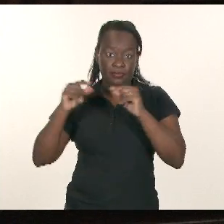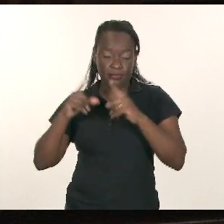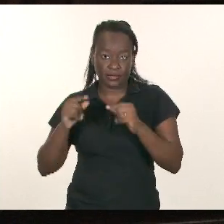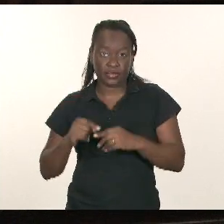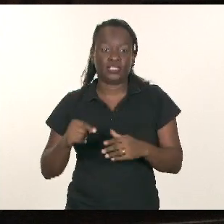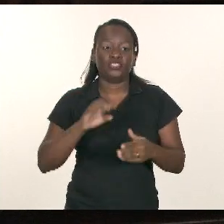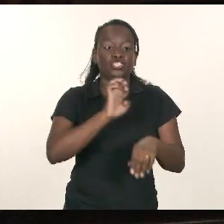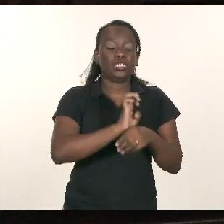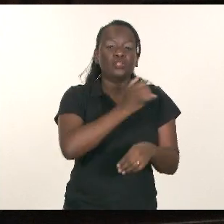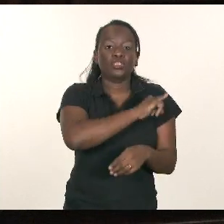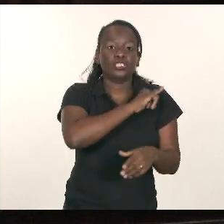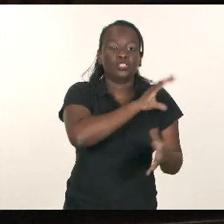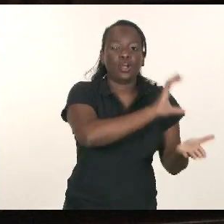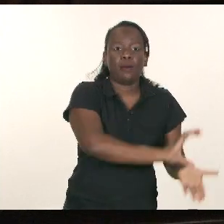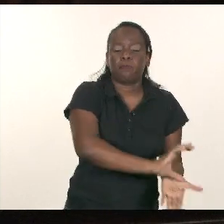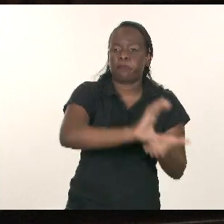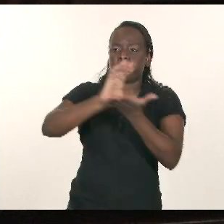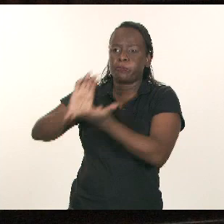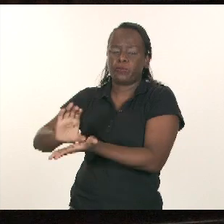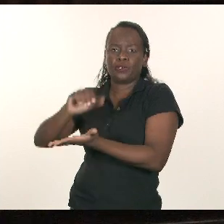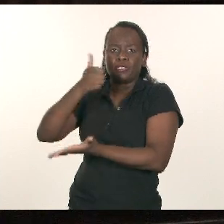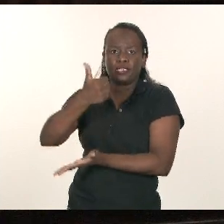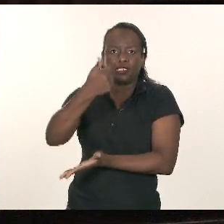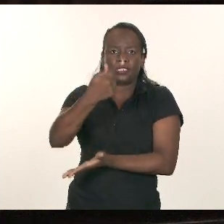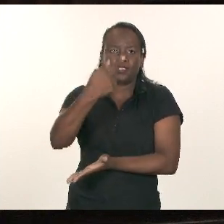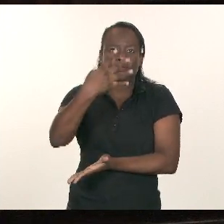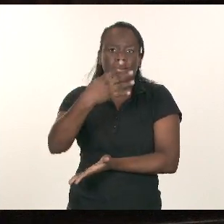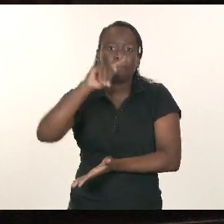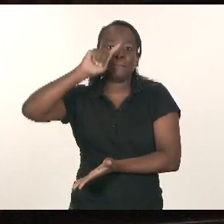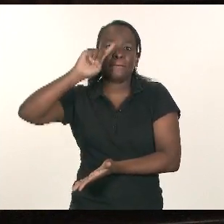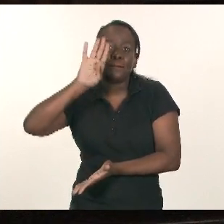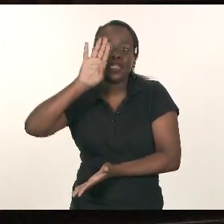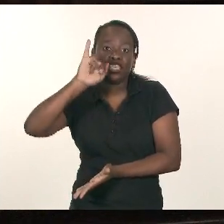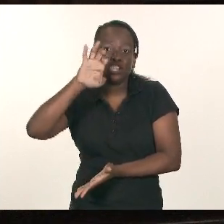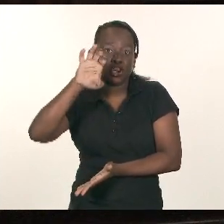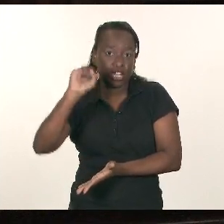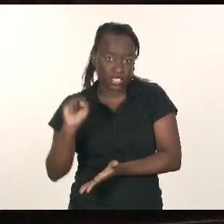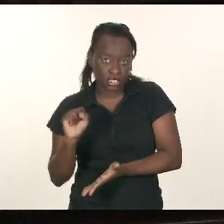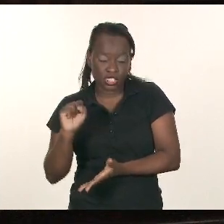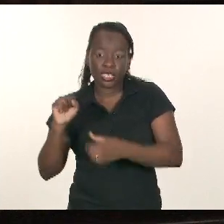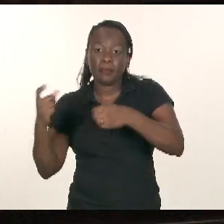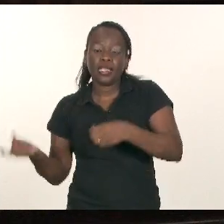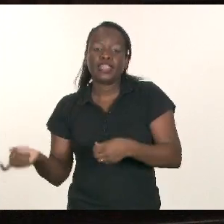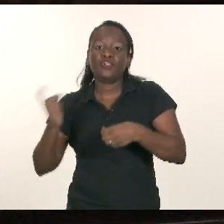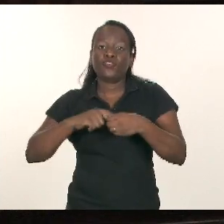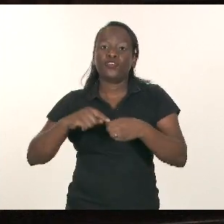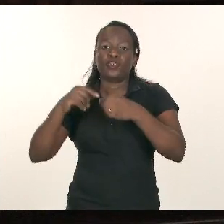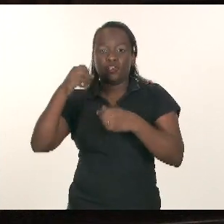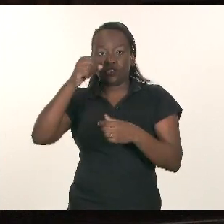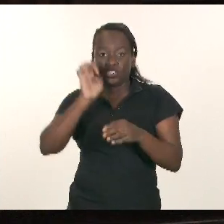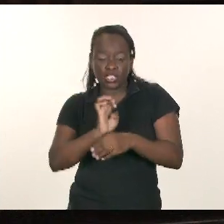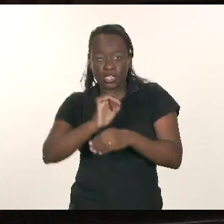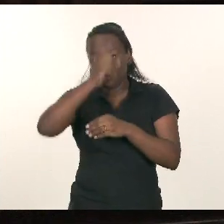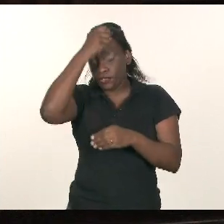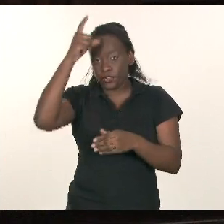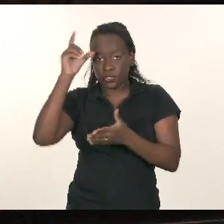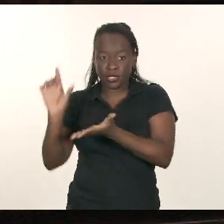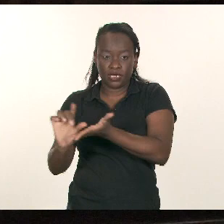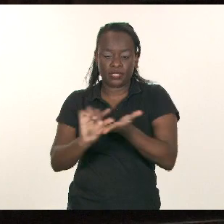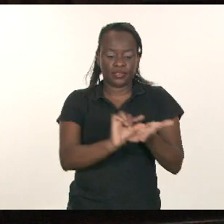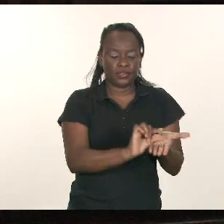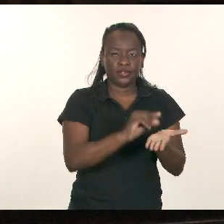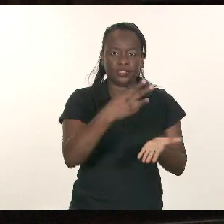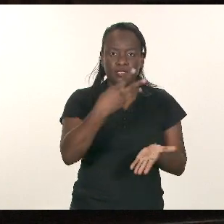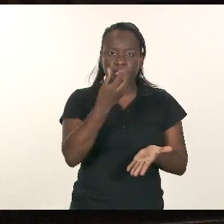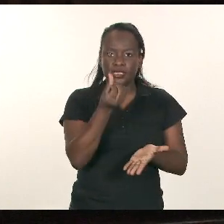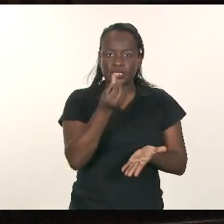Janeiro 174 bilhões de reais e devolveu ao estado e às nossas prefeituras apenas 36